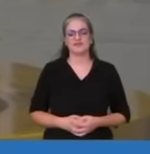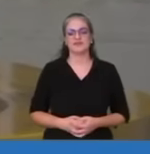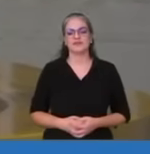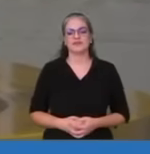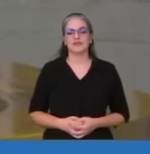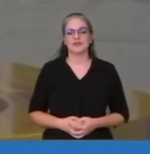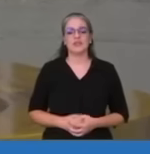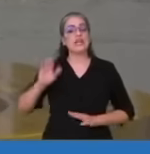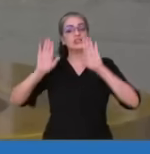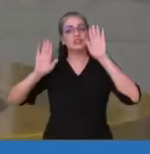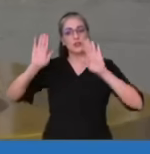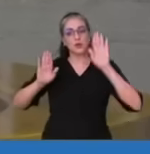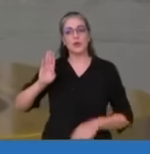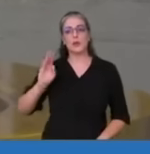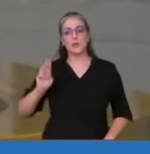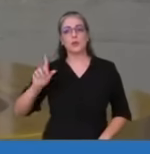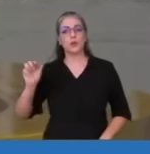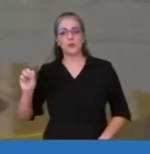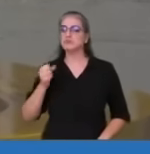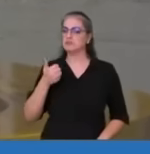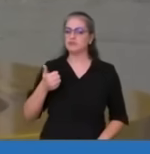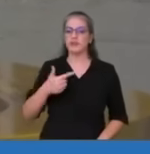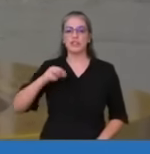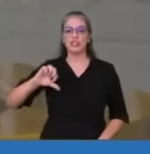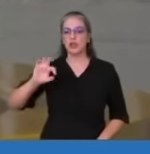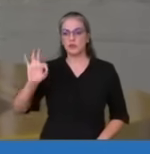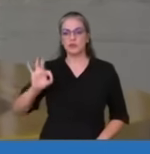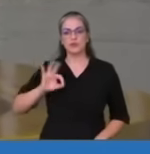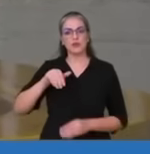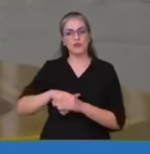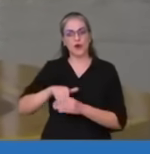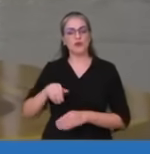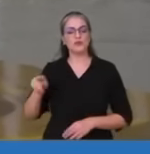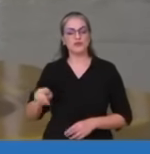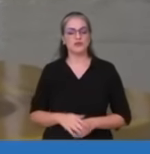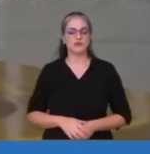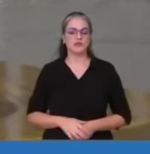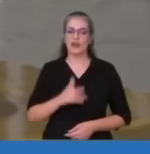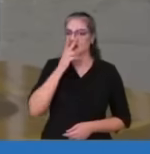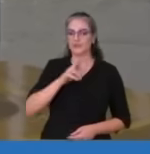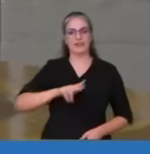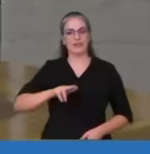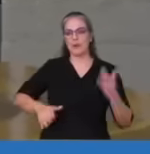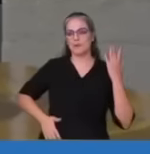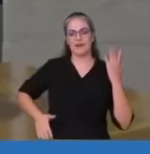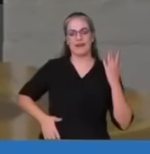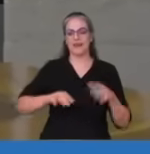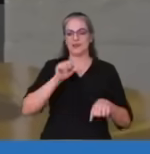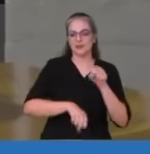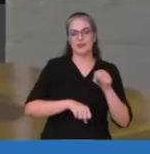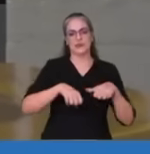bolos em São Paulo com 29 dos votos válidos Suponho que não são de estupradores bandidos e